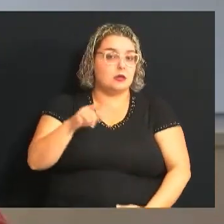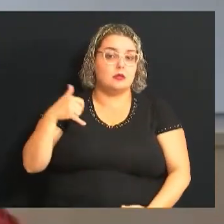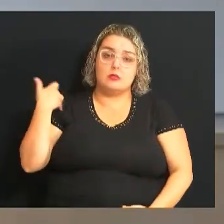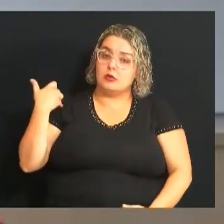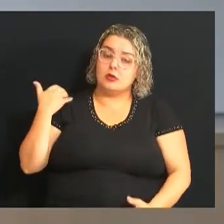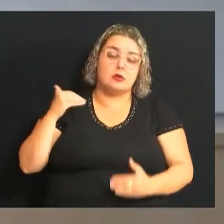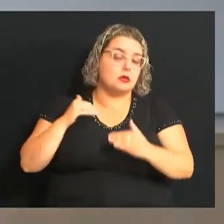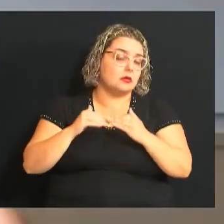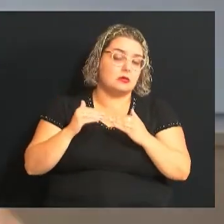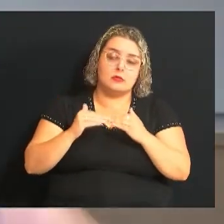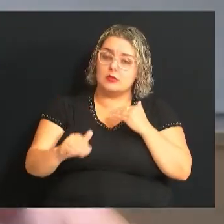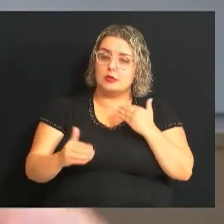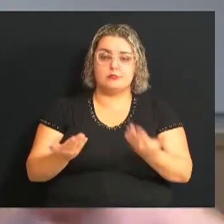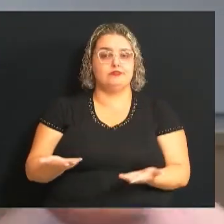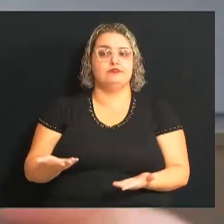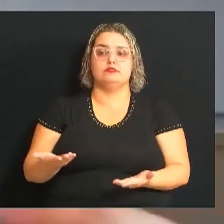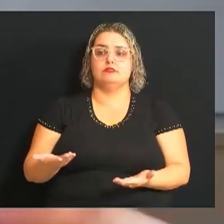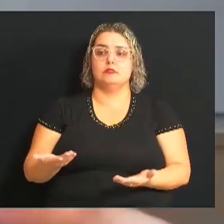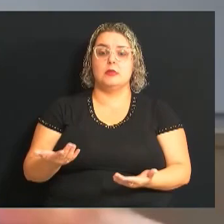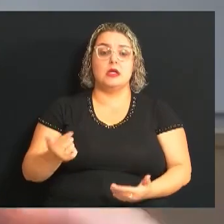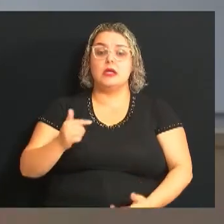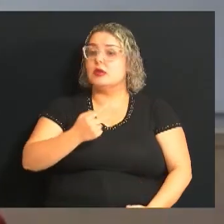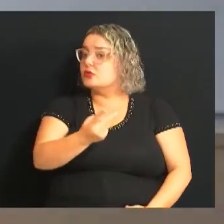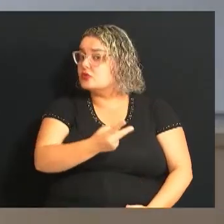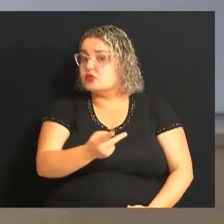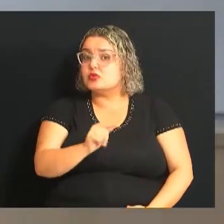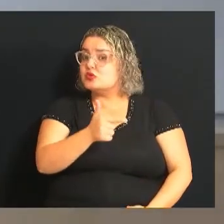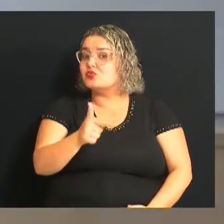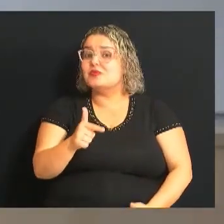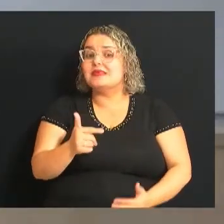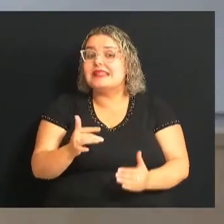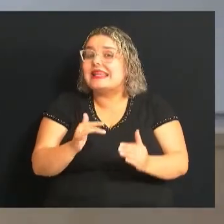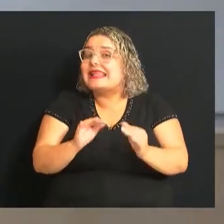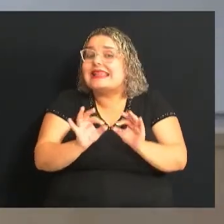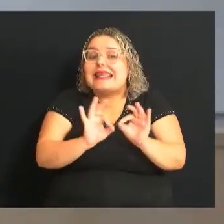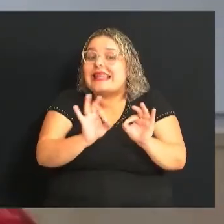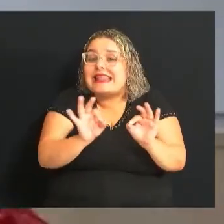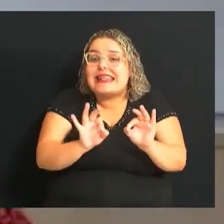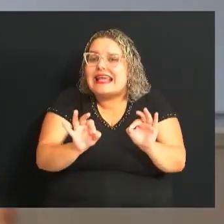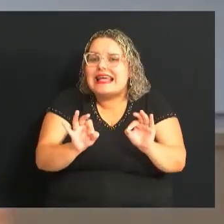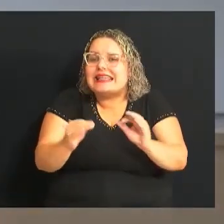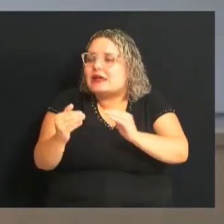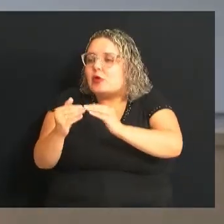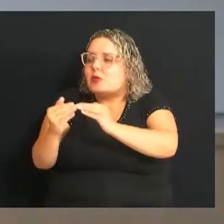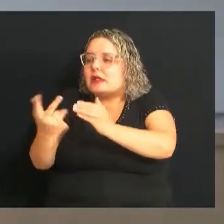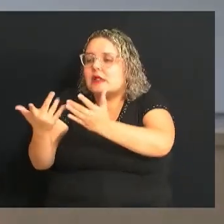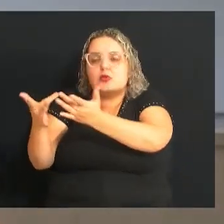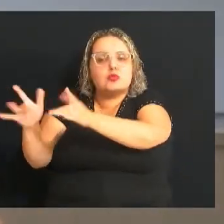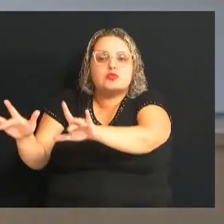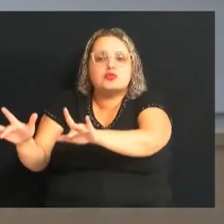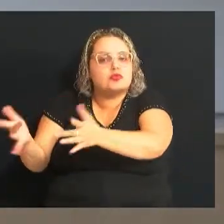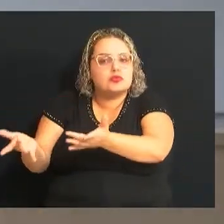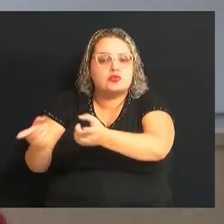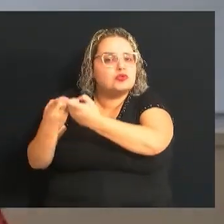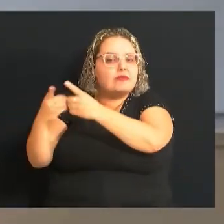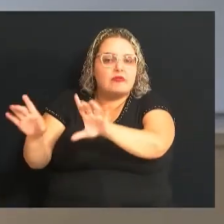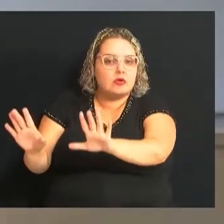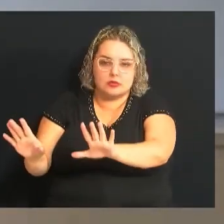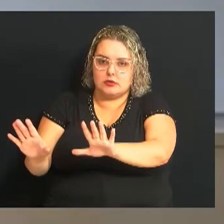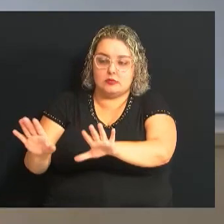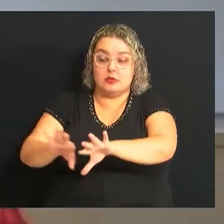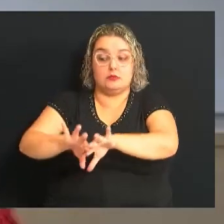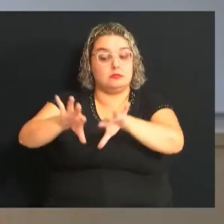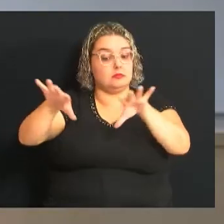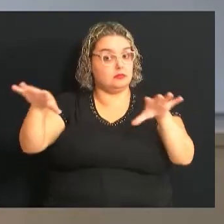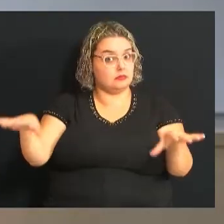e eles não têm nada a ver com o fim da relação conjugal. Parentalidade é uma coisa, conjugalidade é outra. E os filhos têm que